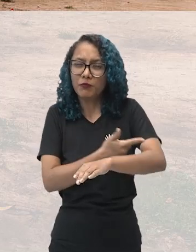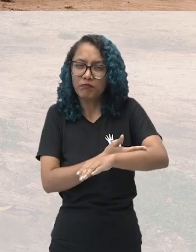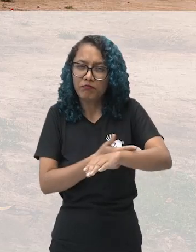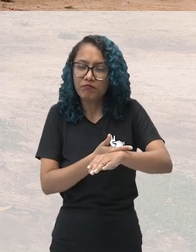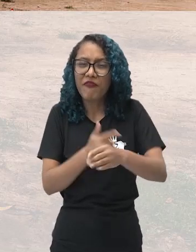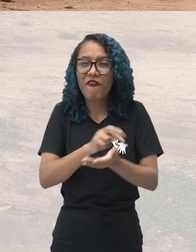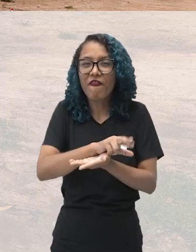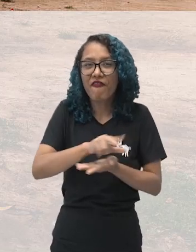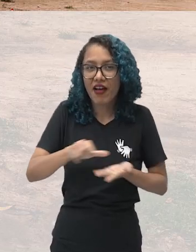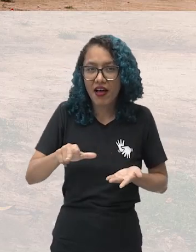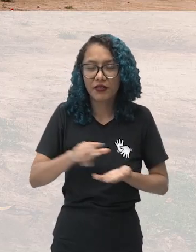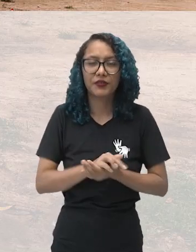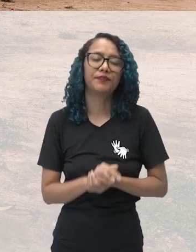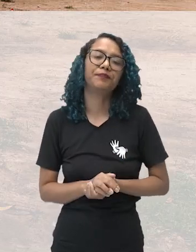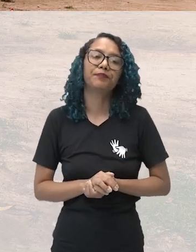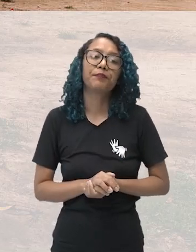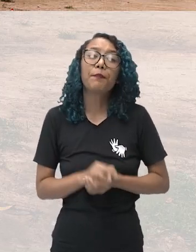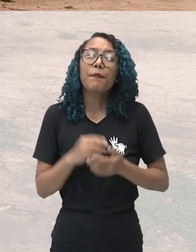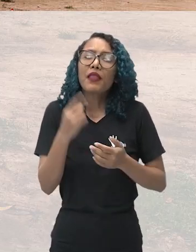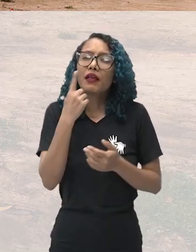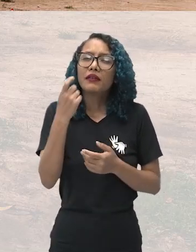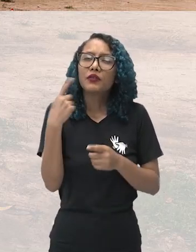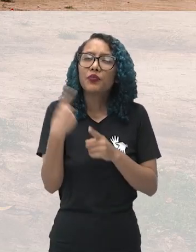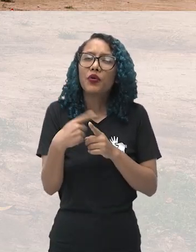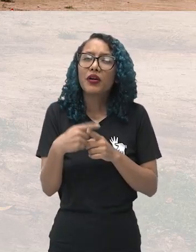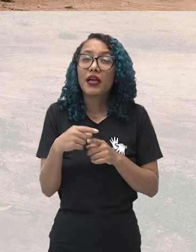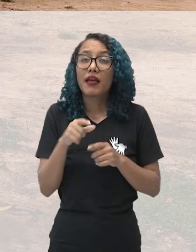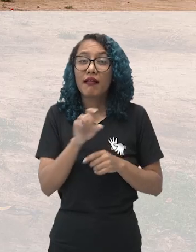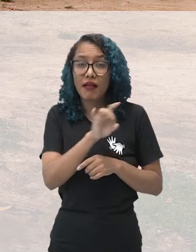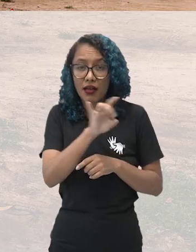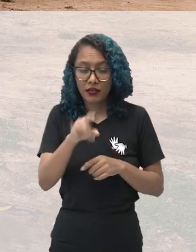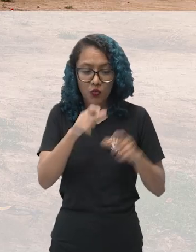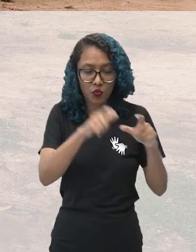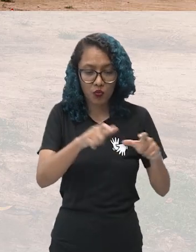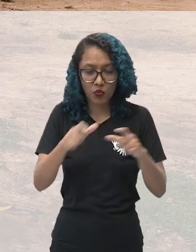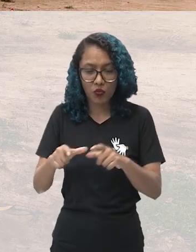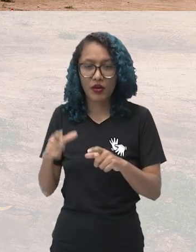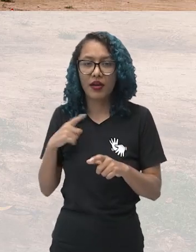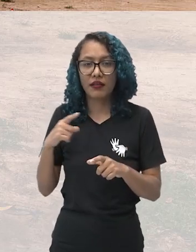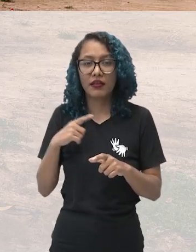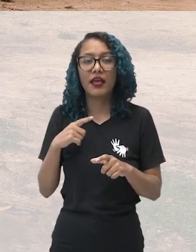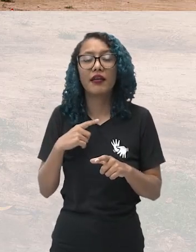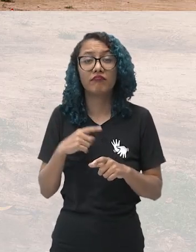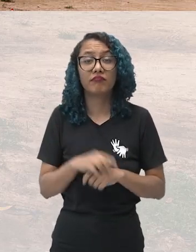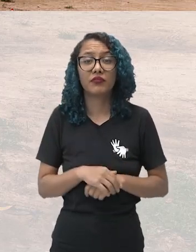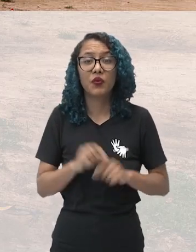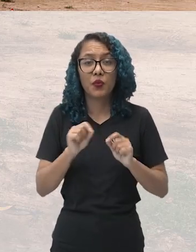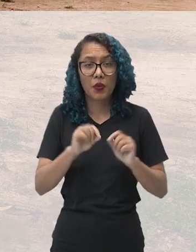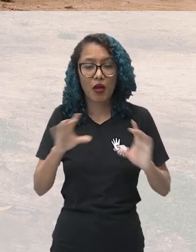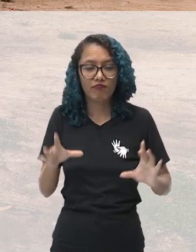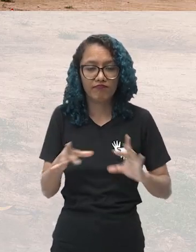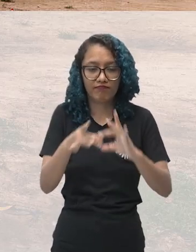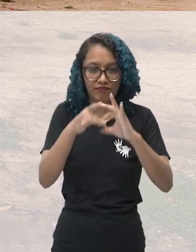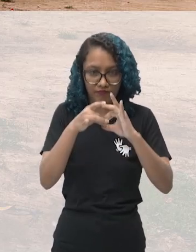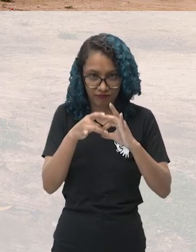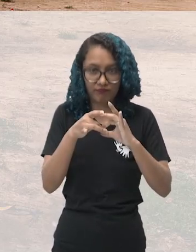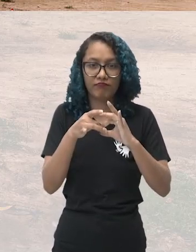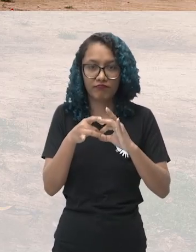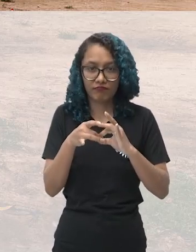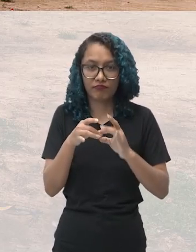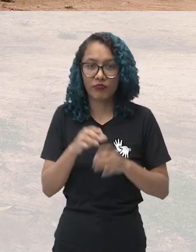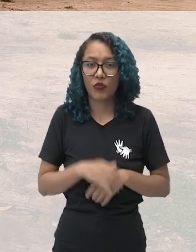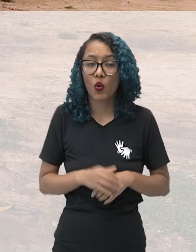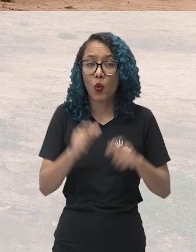é interessante porque cada um tem seu espaço e estão todos juntos nesse espaço que hoje é chamado